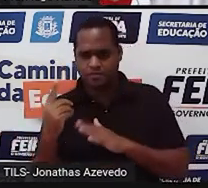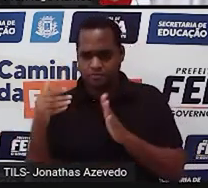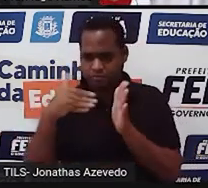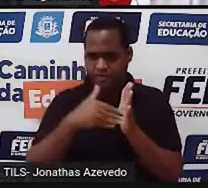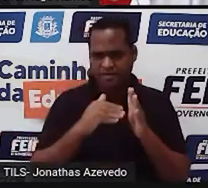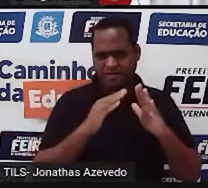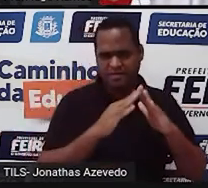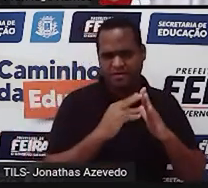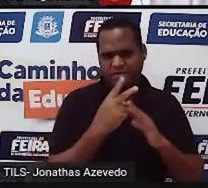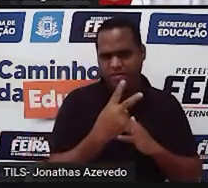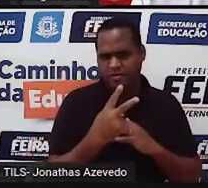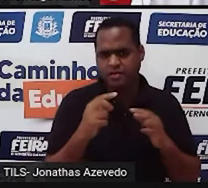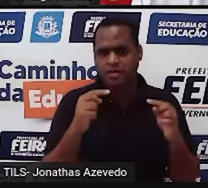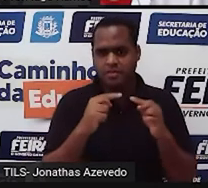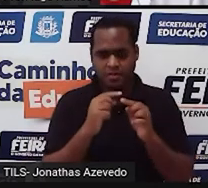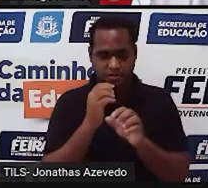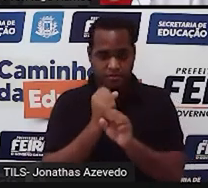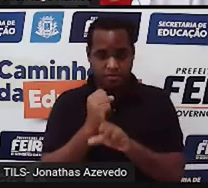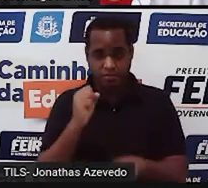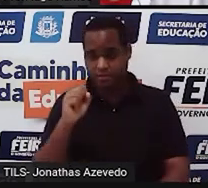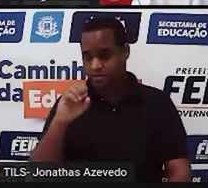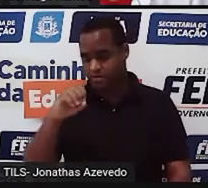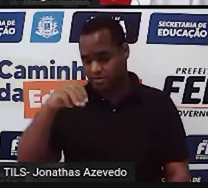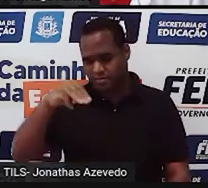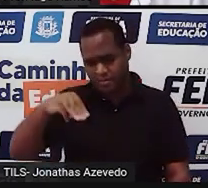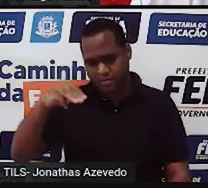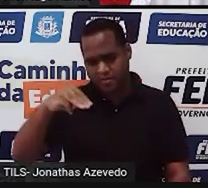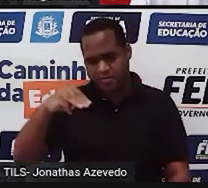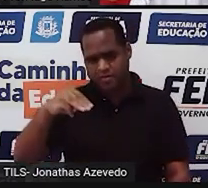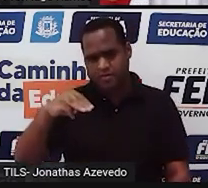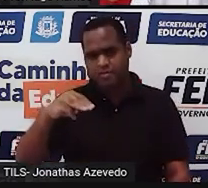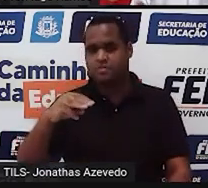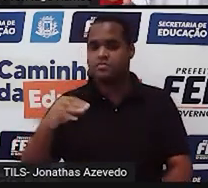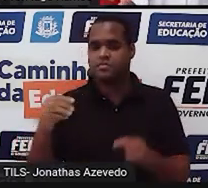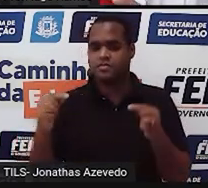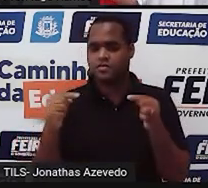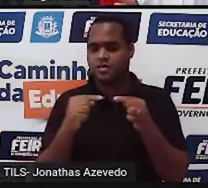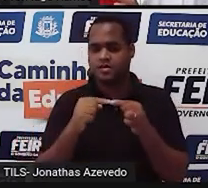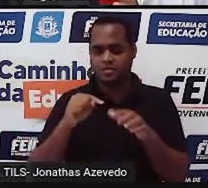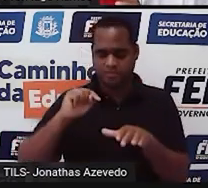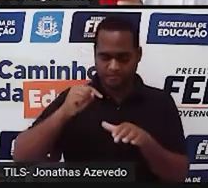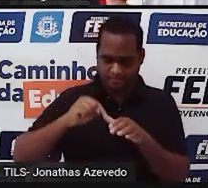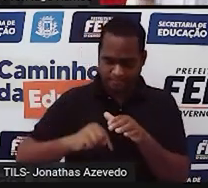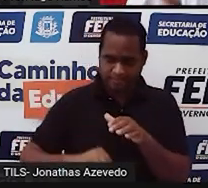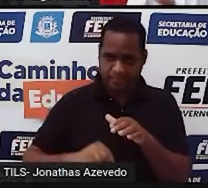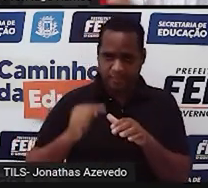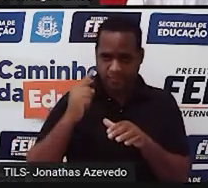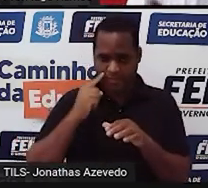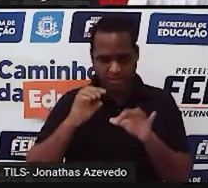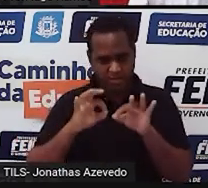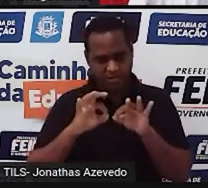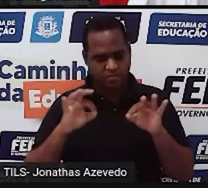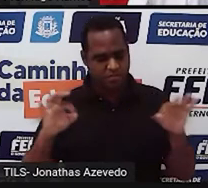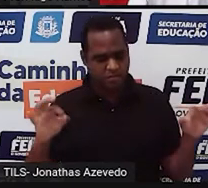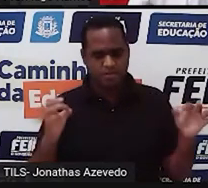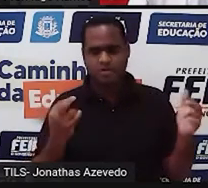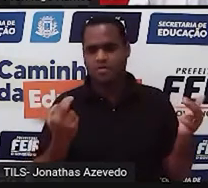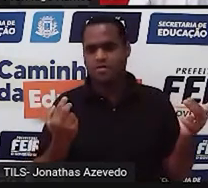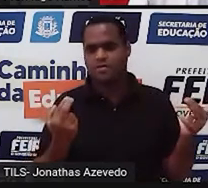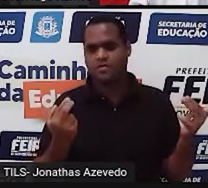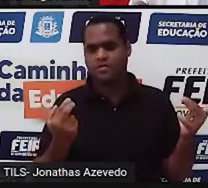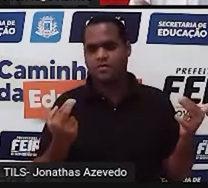dois mede 80 metros para o Poço ficar com distâncias iguais